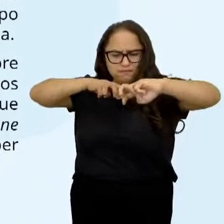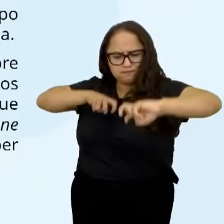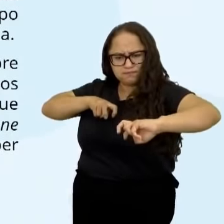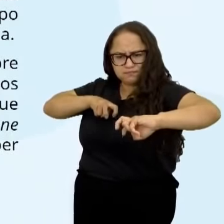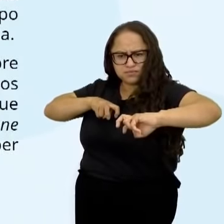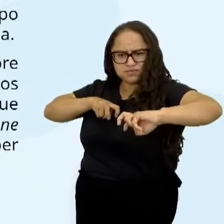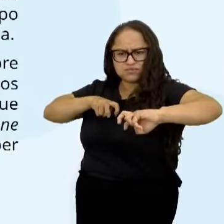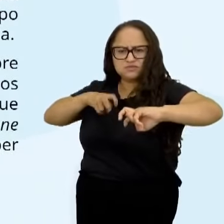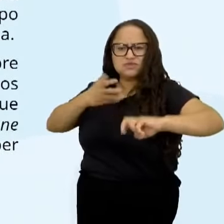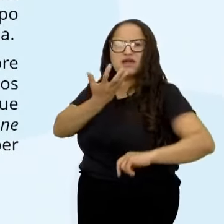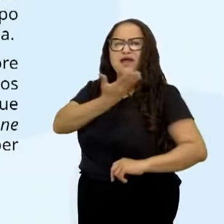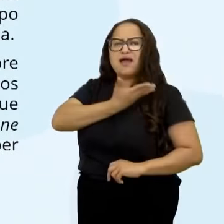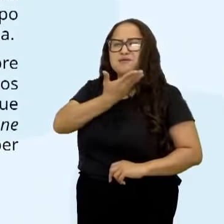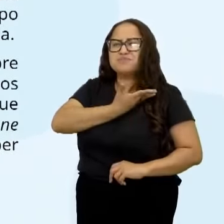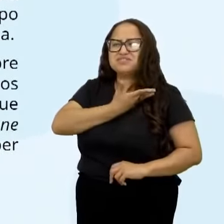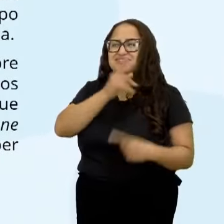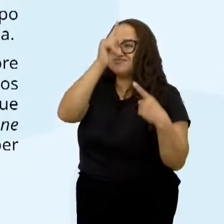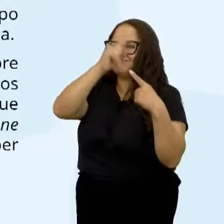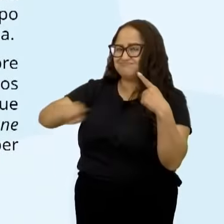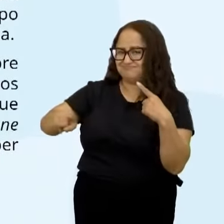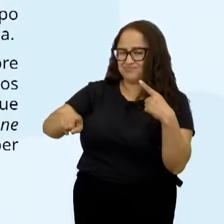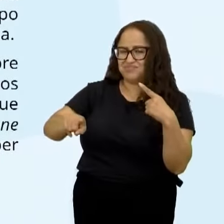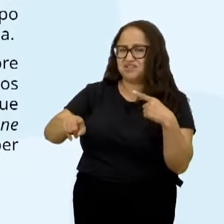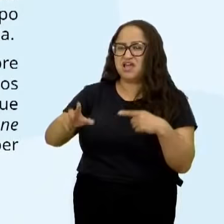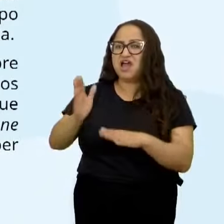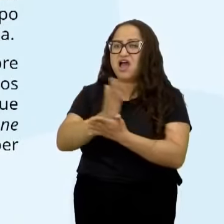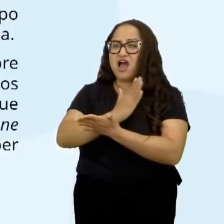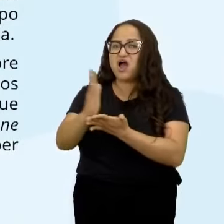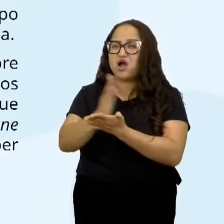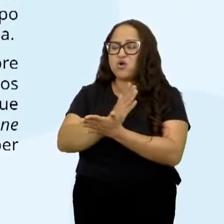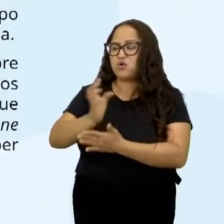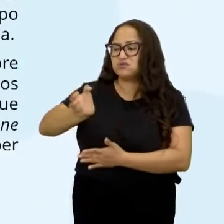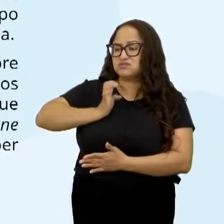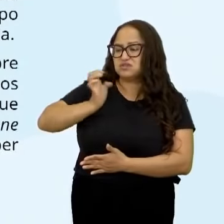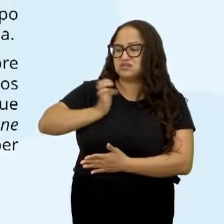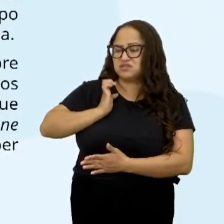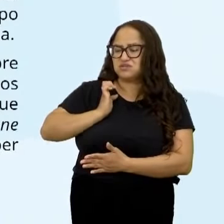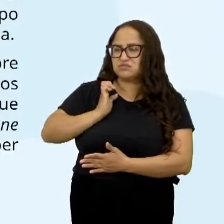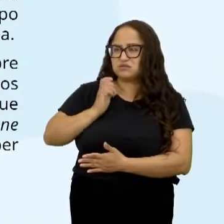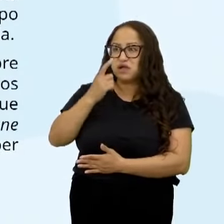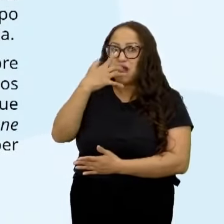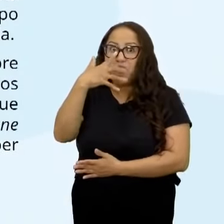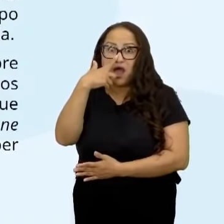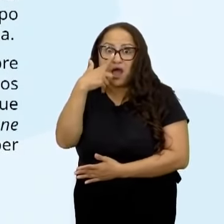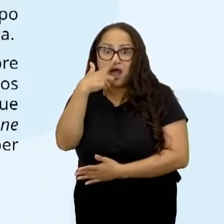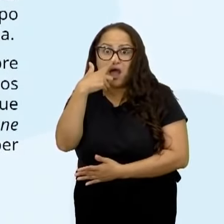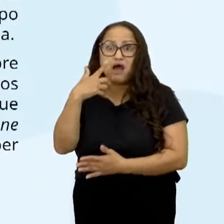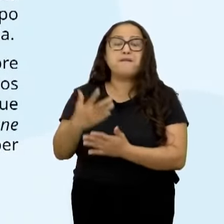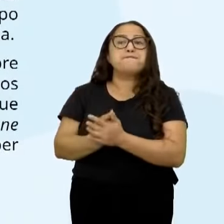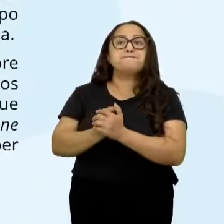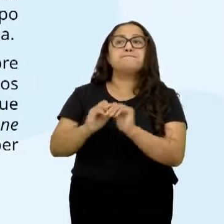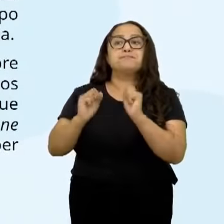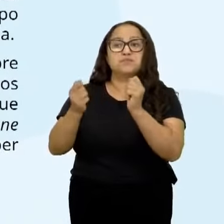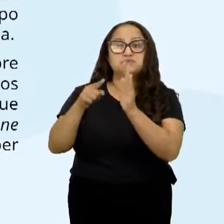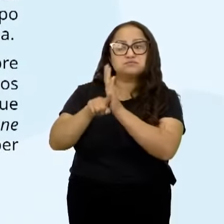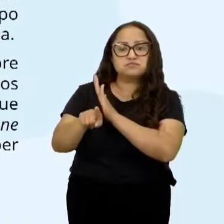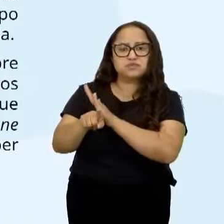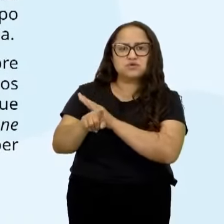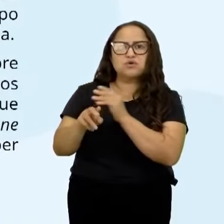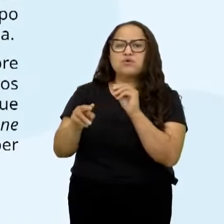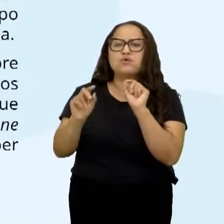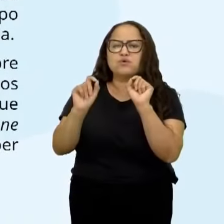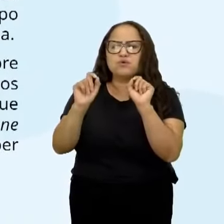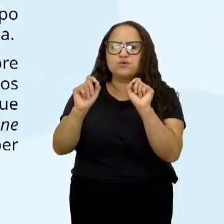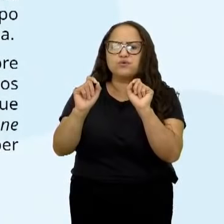começaram uma amizade proibida alguns veículos da mídia disseram coisas impressionantes sobre ele Como por exemplo o